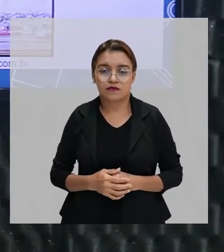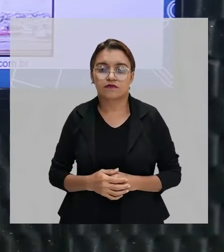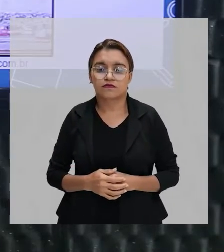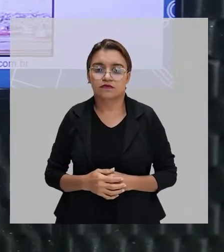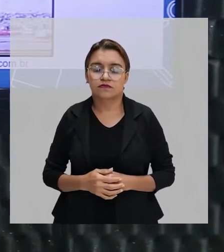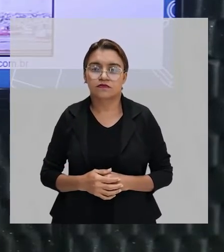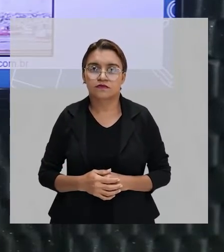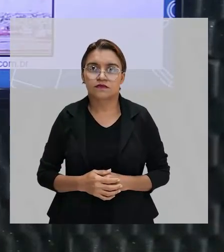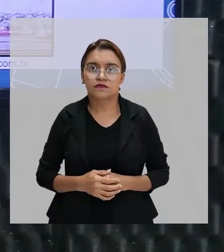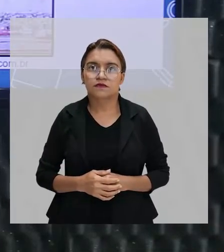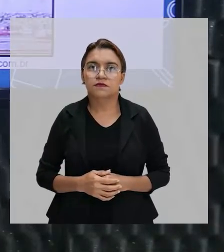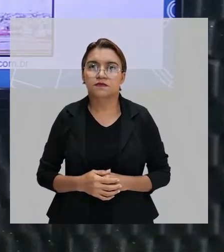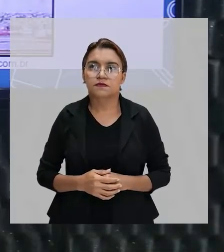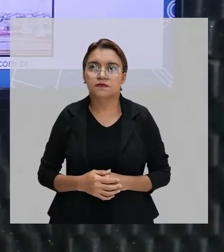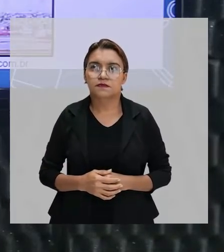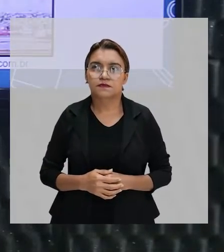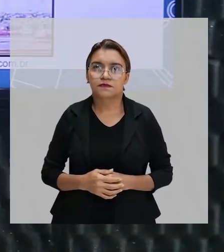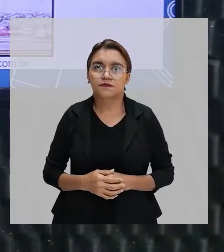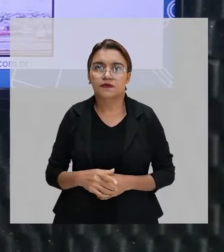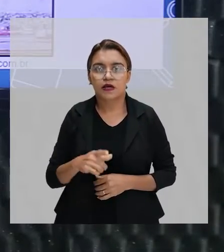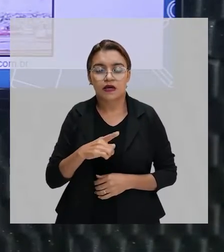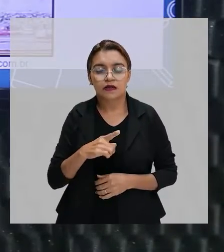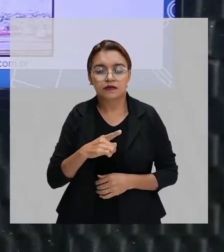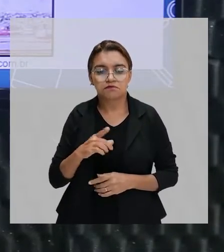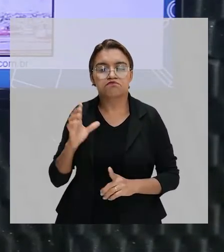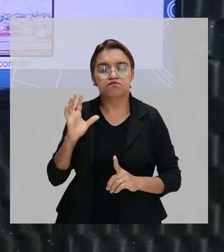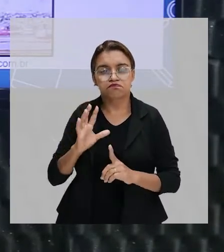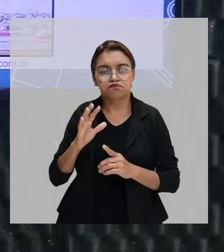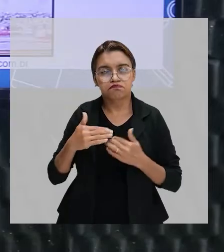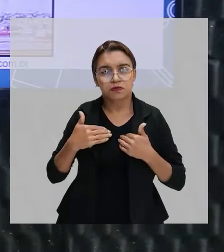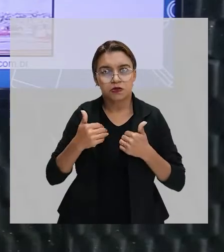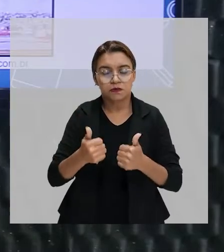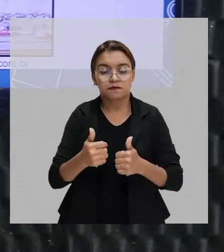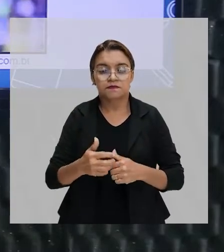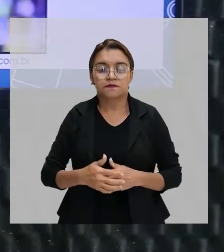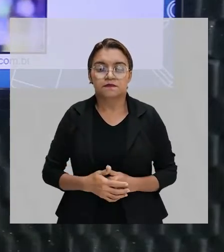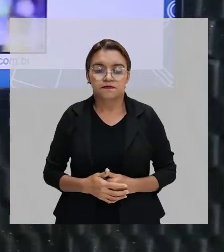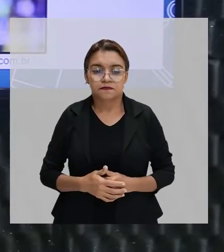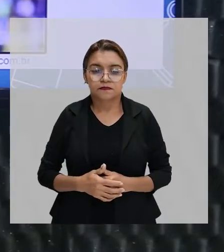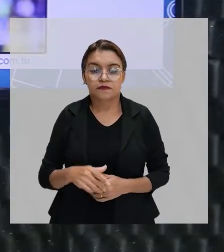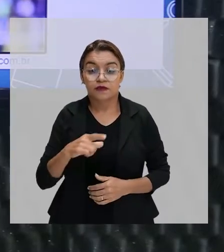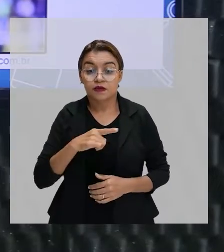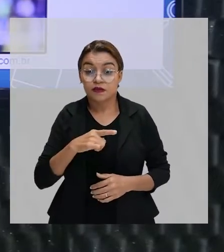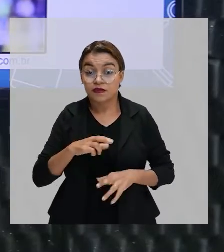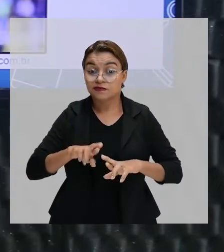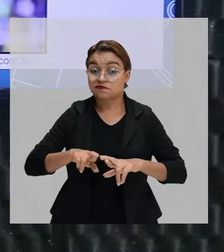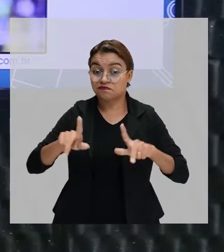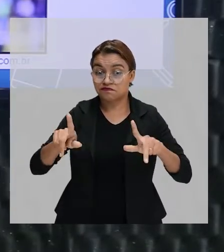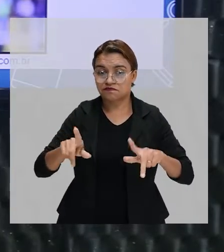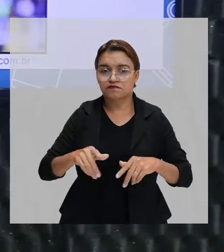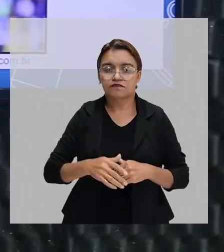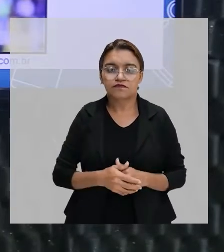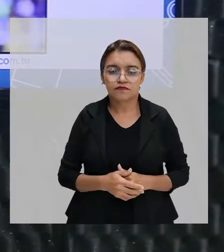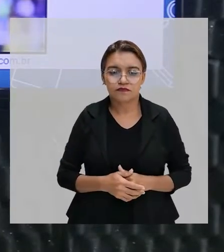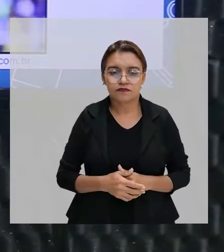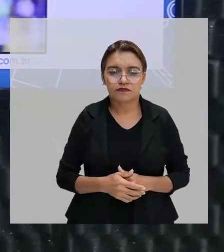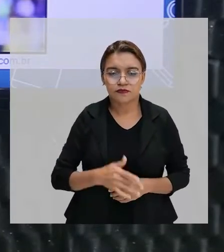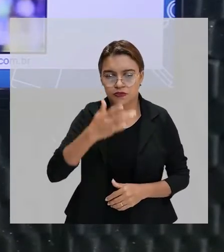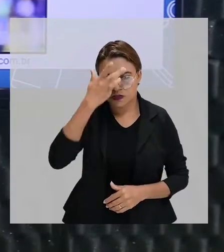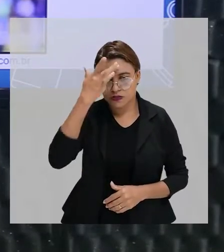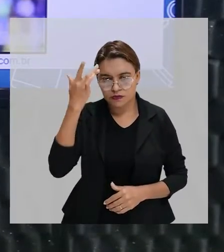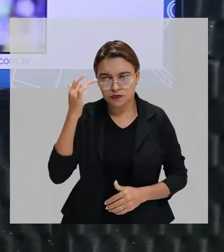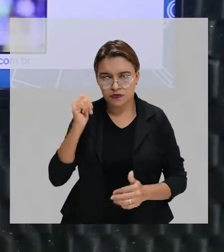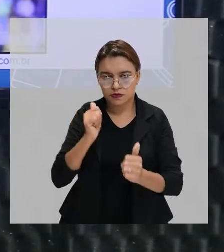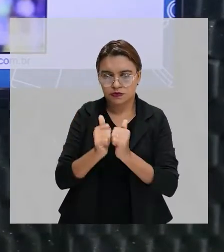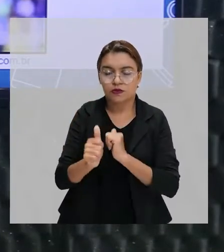lenta que tem uma boa oxigenação Então existe essa diferenciação tá aqui ó as atletas